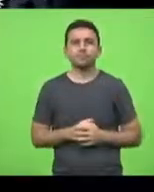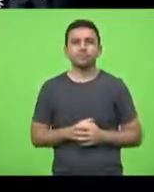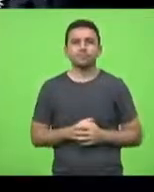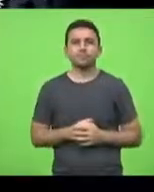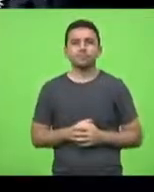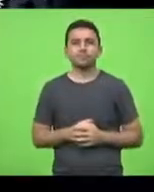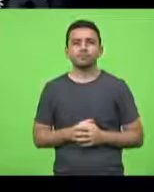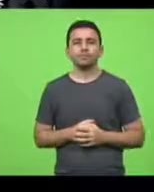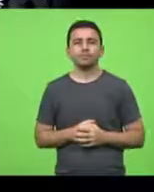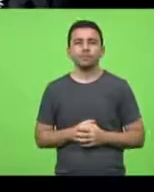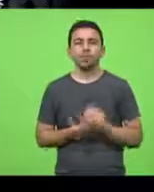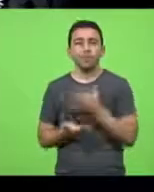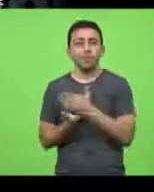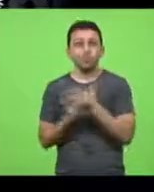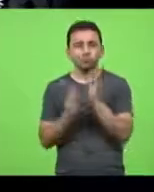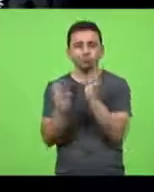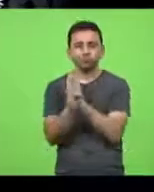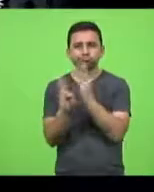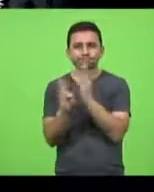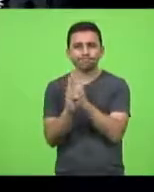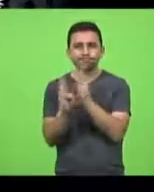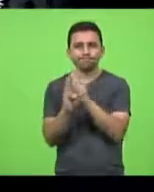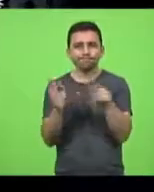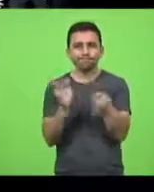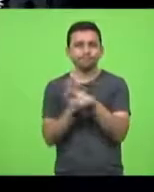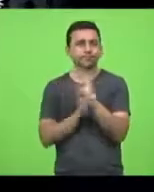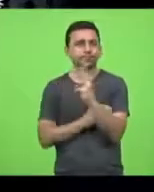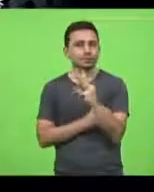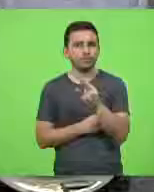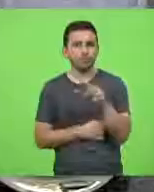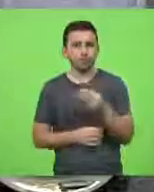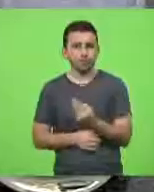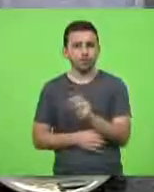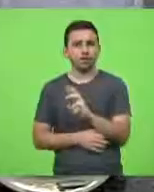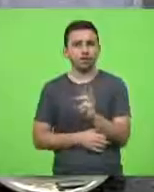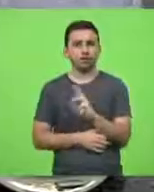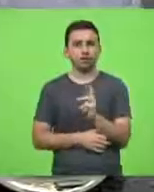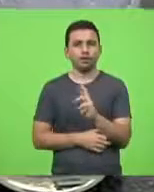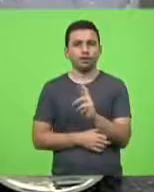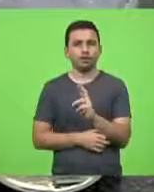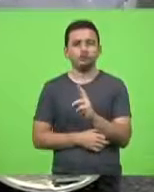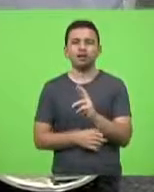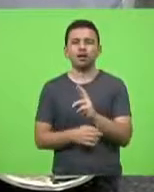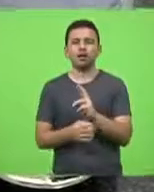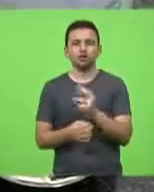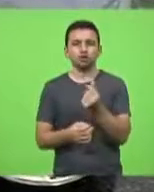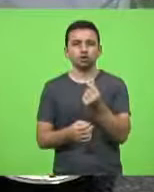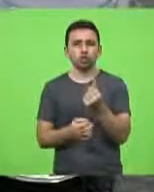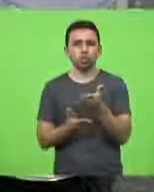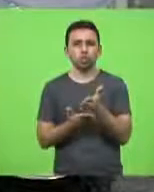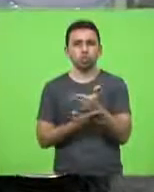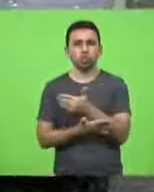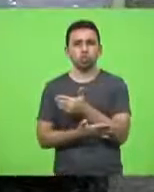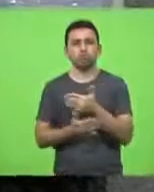a investigação em torno desses 33 milhões de reais desviados de Santa